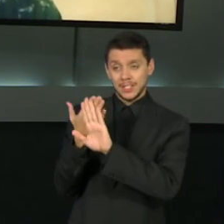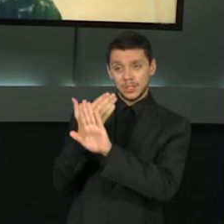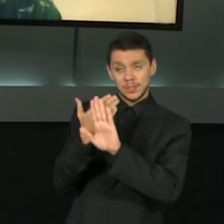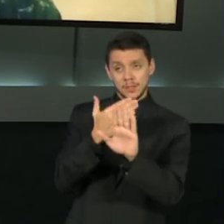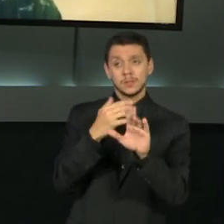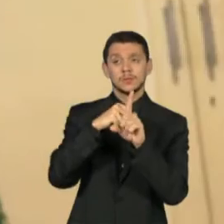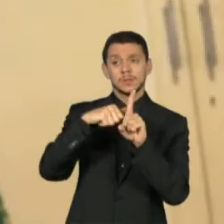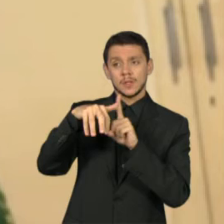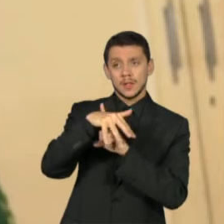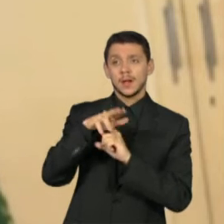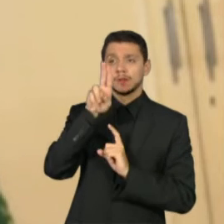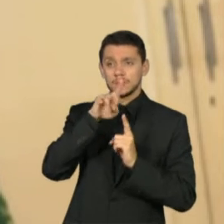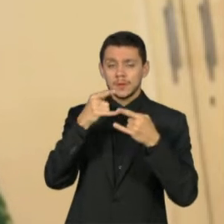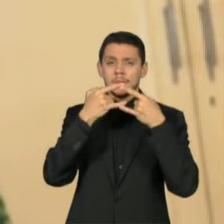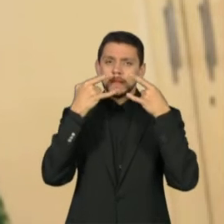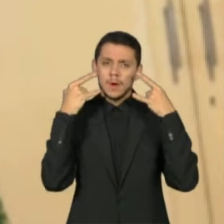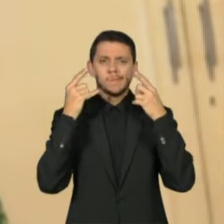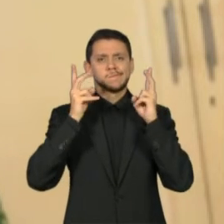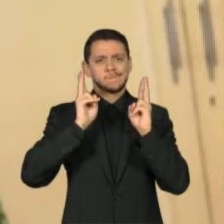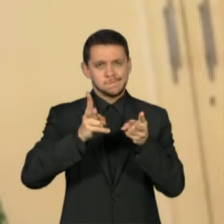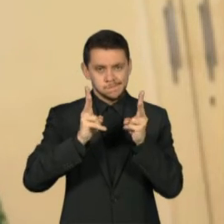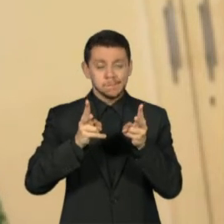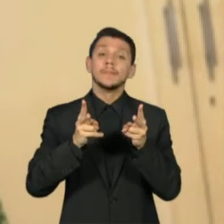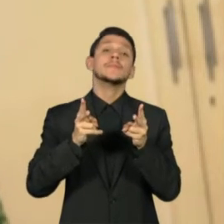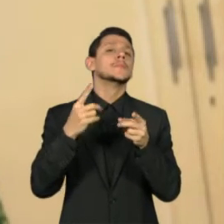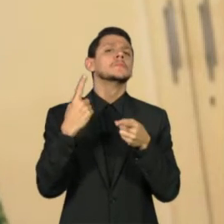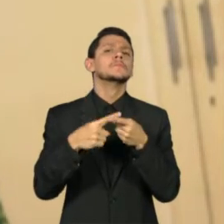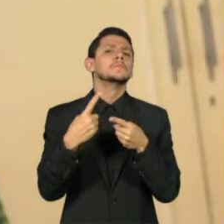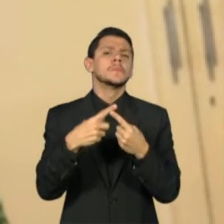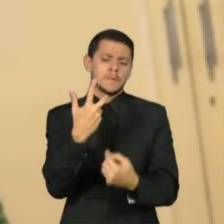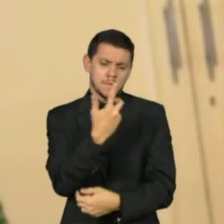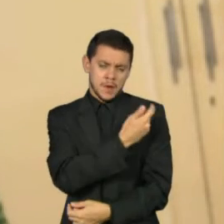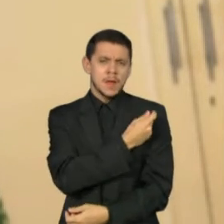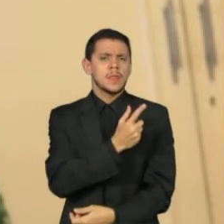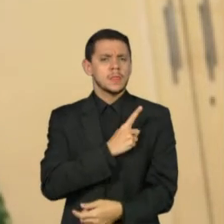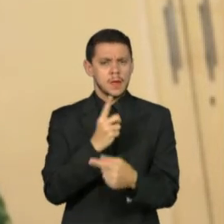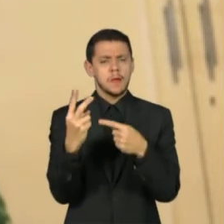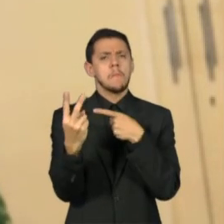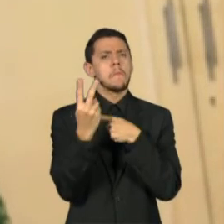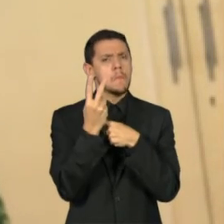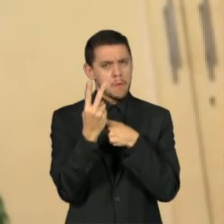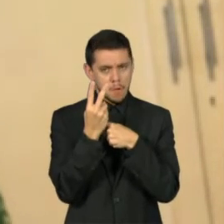da máscara, porque a vacina, ela protege e não protege